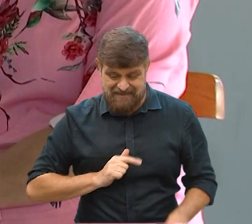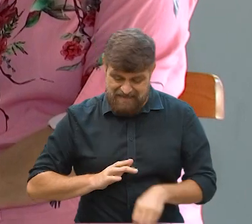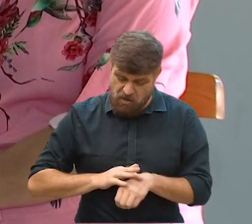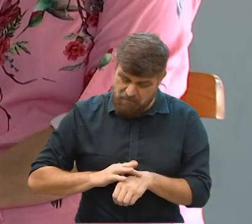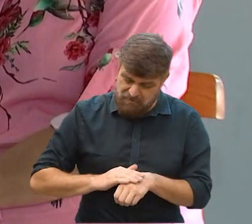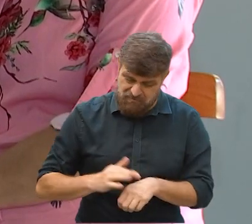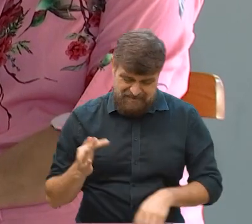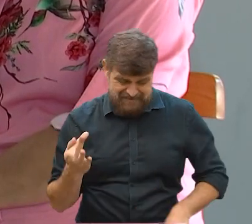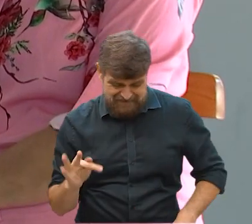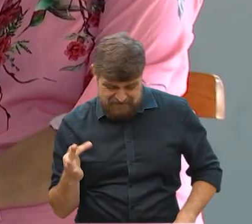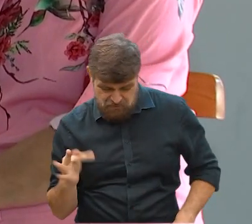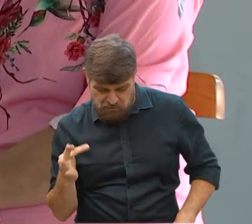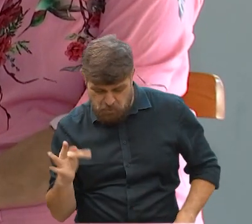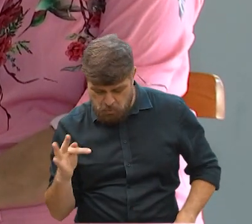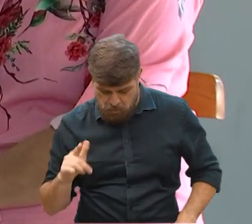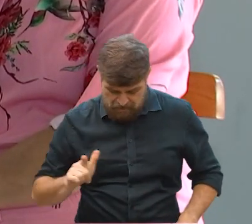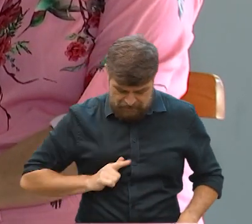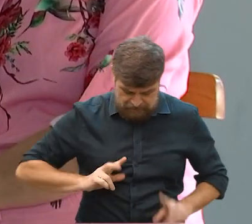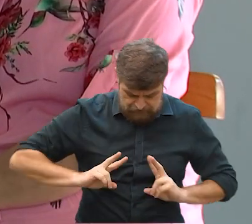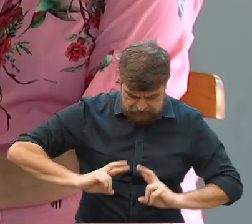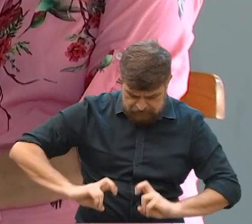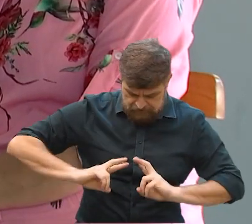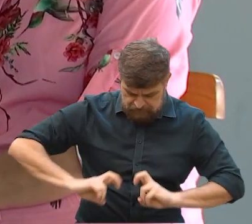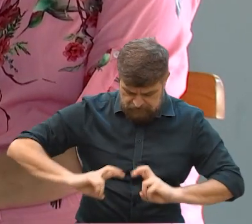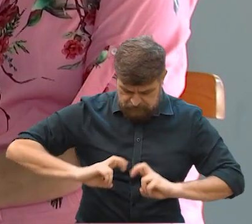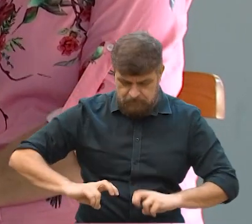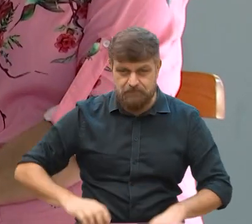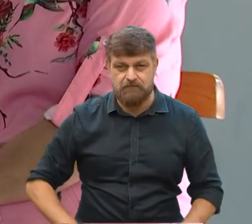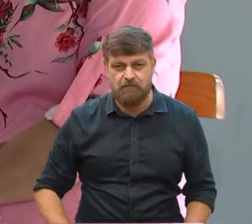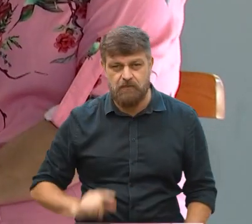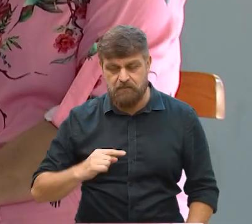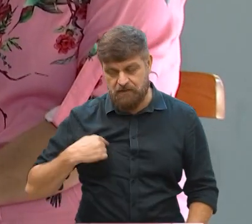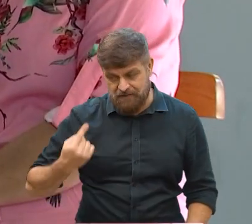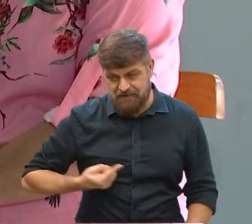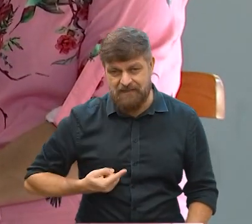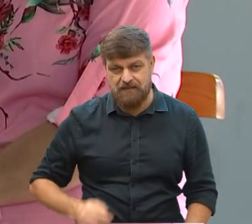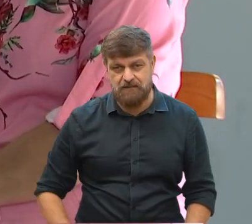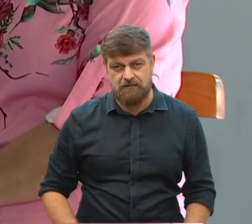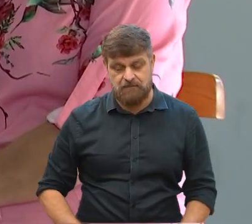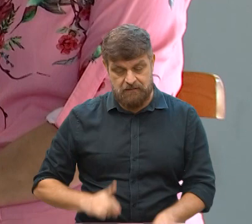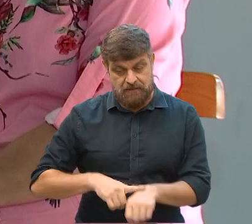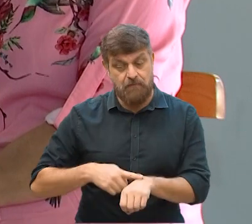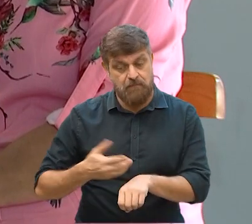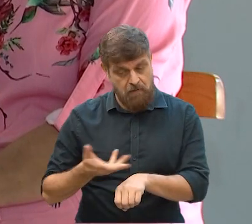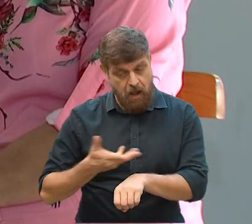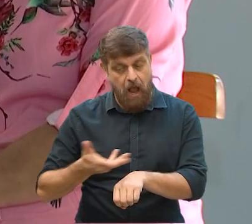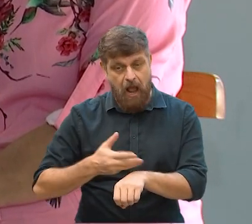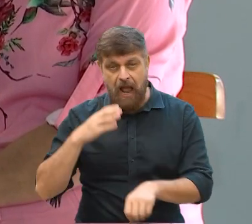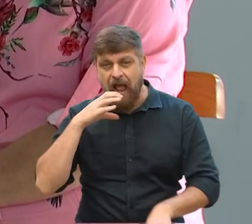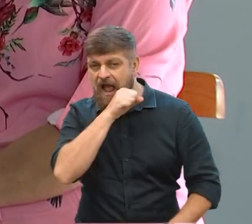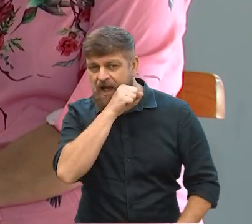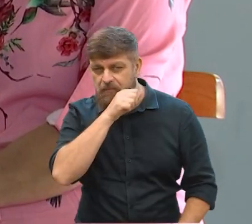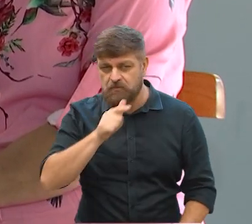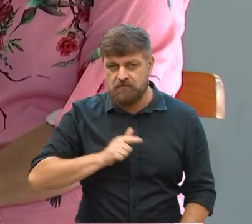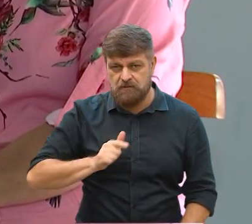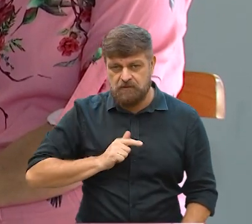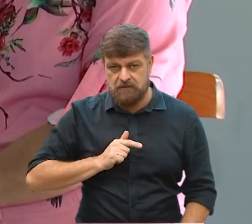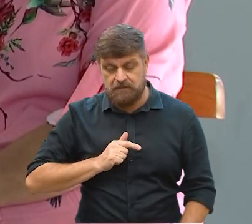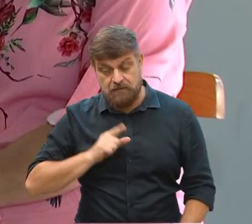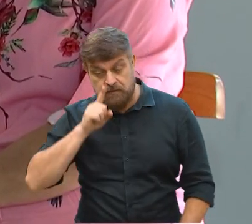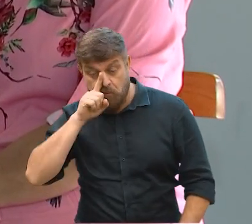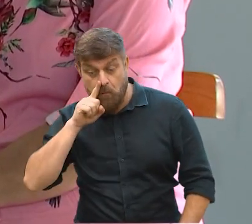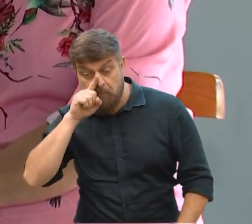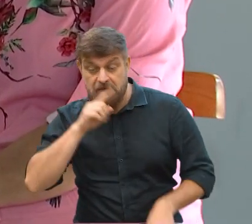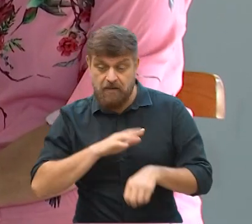alguma doença inflamatória intestinal, aí a periodicidade diminui e depende um pouco do risco e